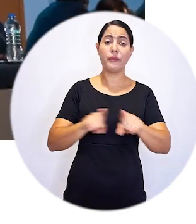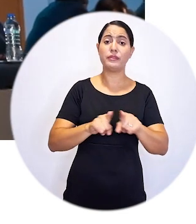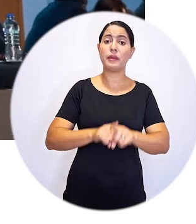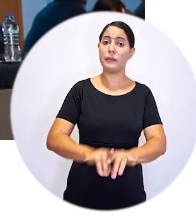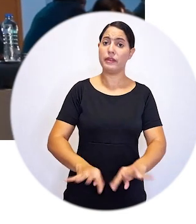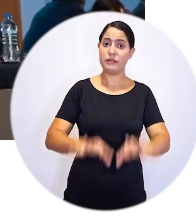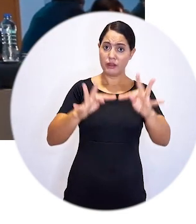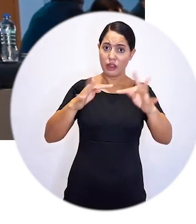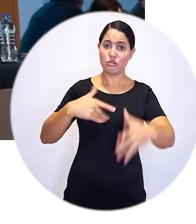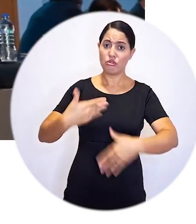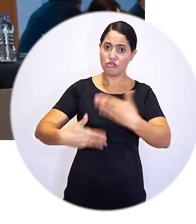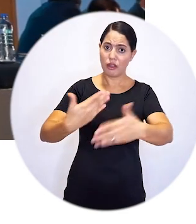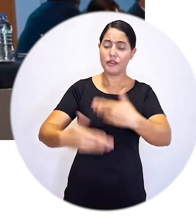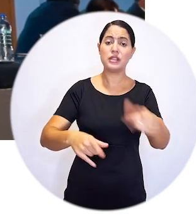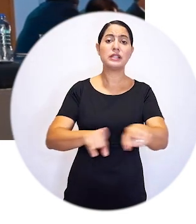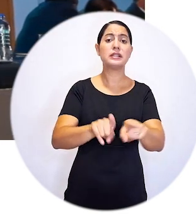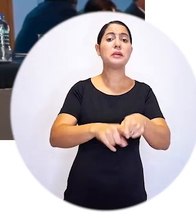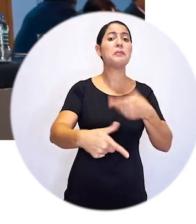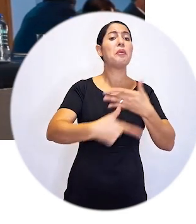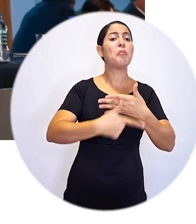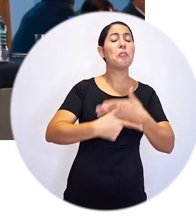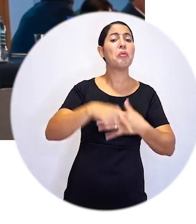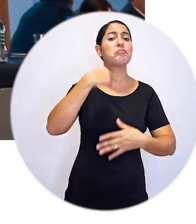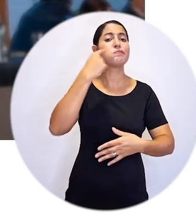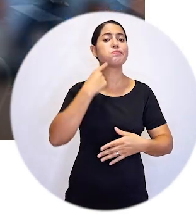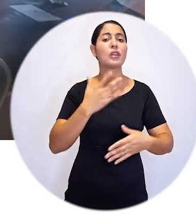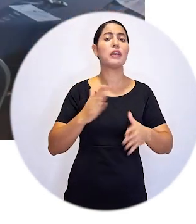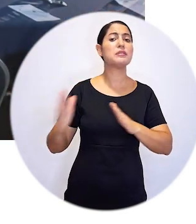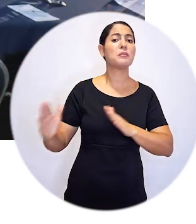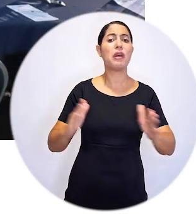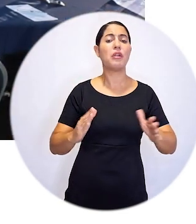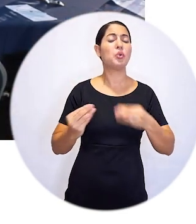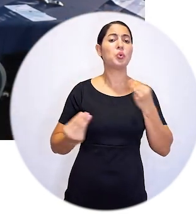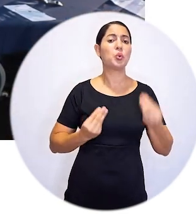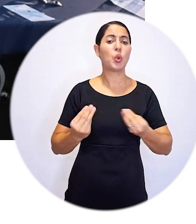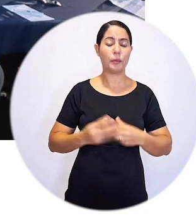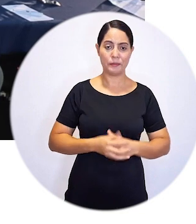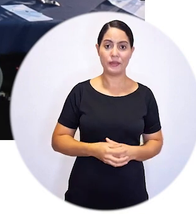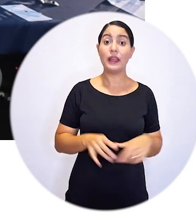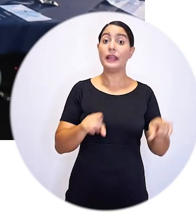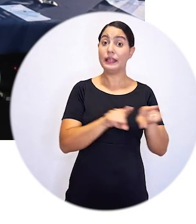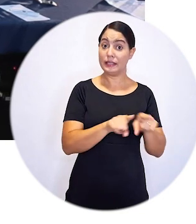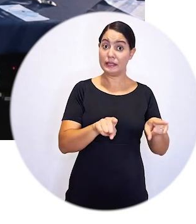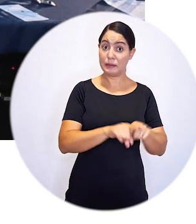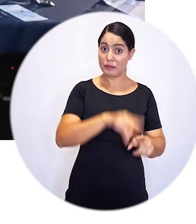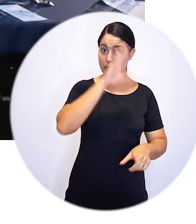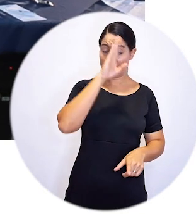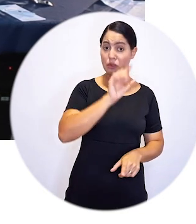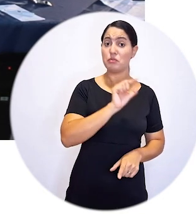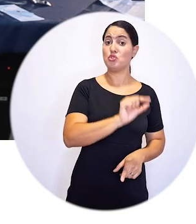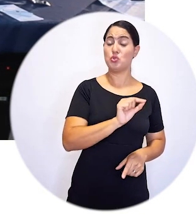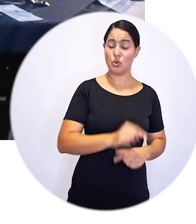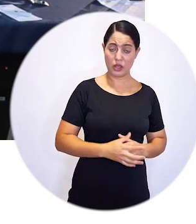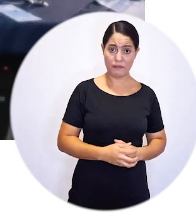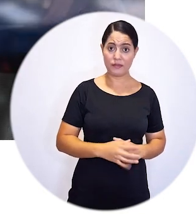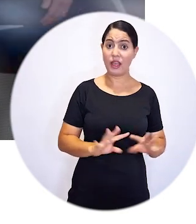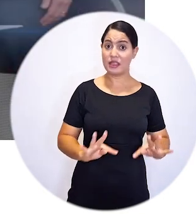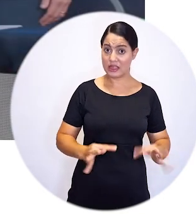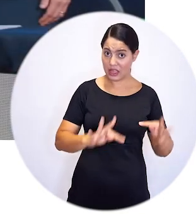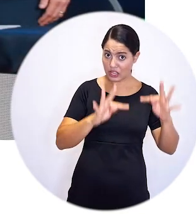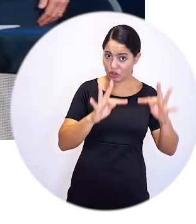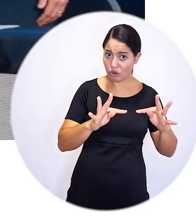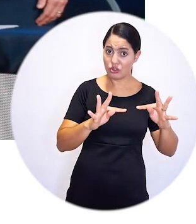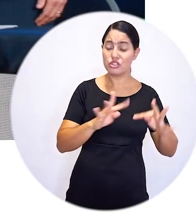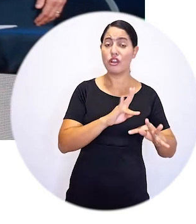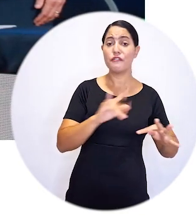inteligência artificial, o importante papel do advogado nesse momento de transição. E principalmente a defesa de que